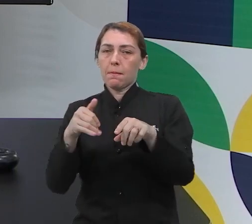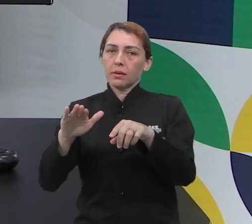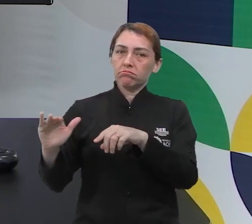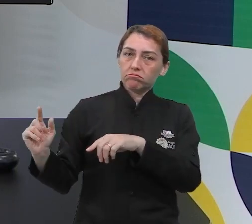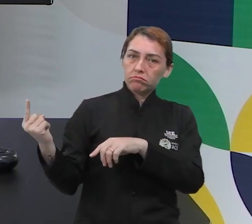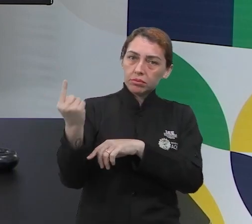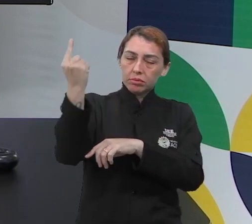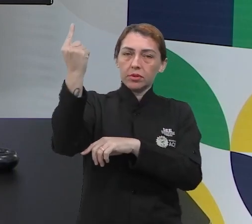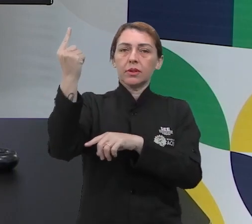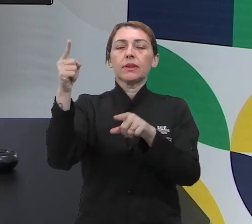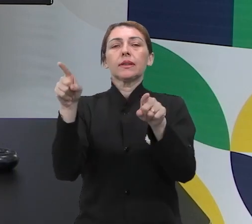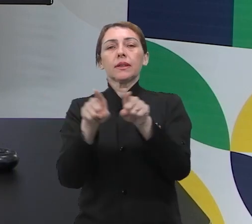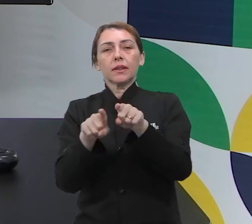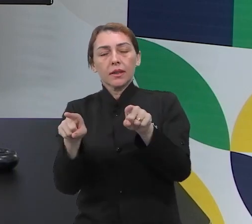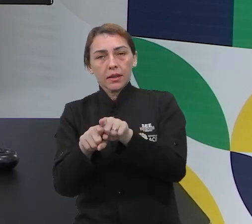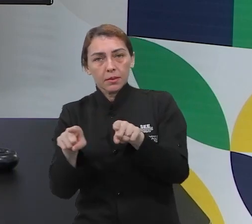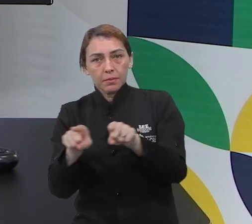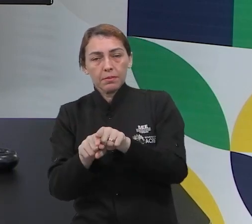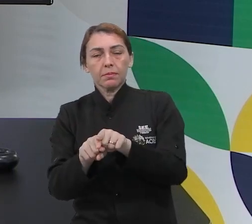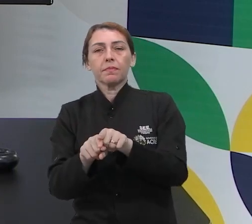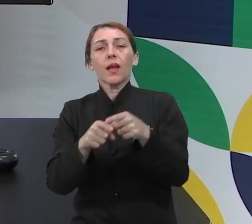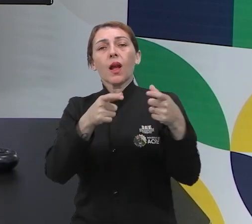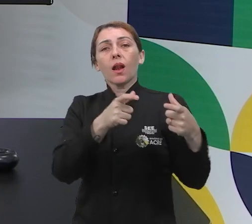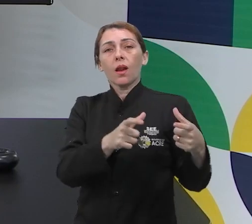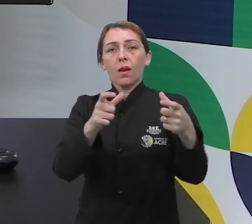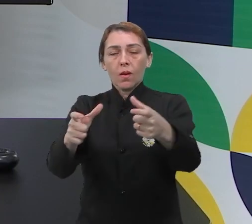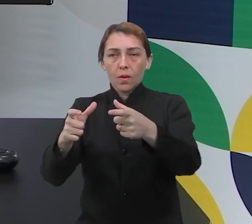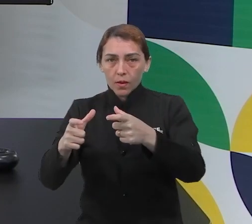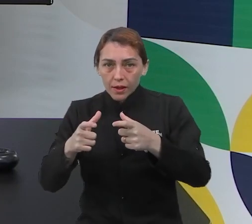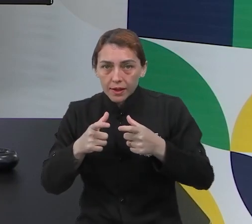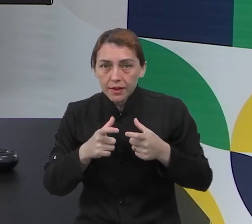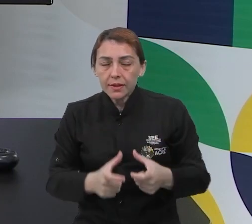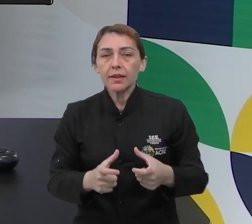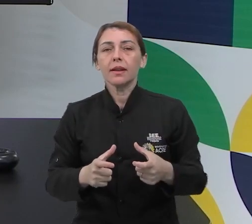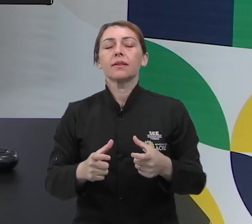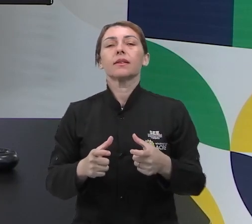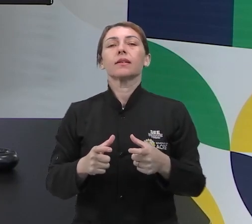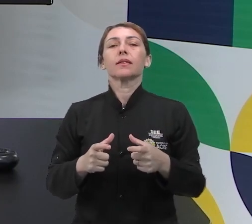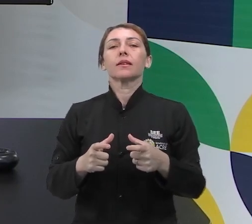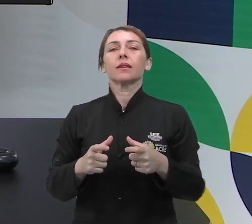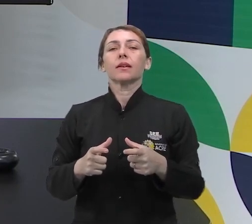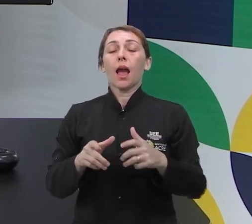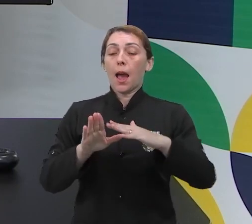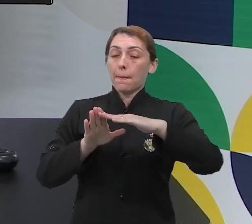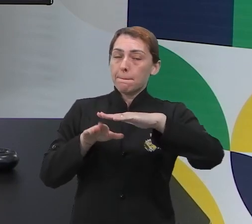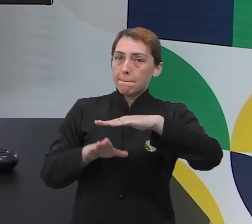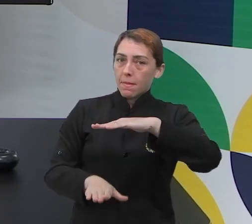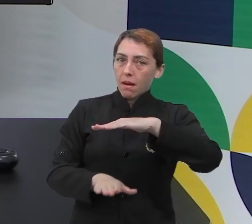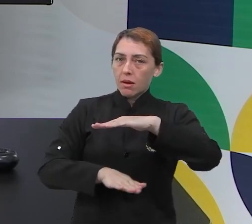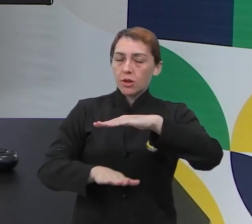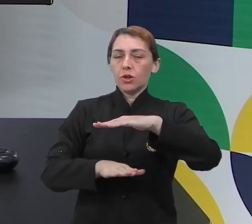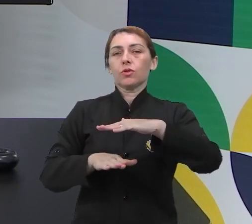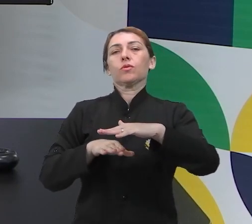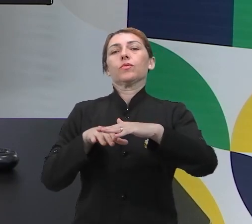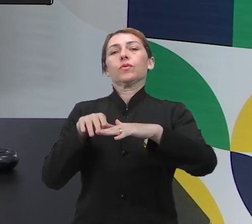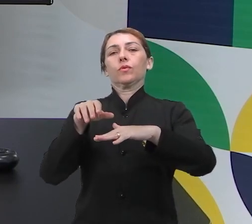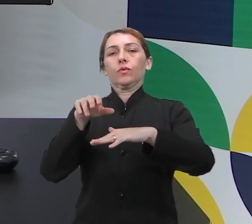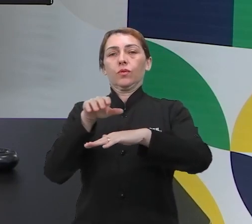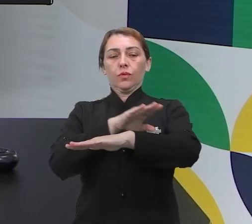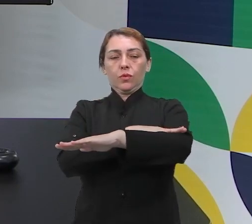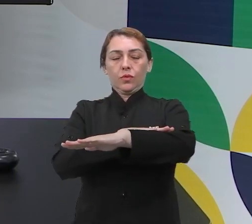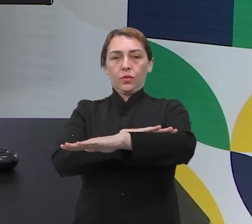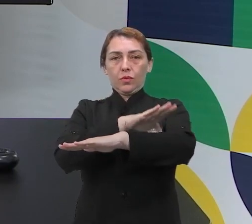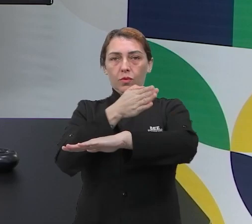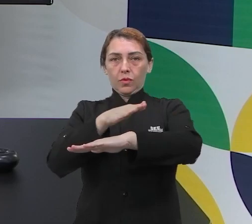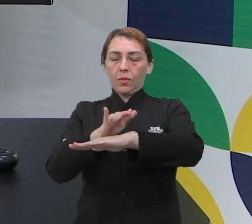elevadas, tá? E ela está ali localizada numa parte que está abaixo desses relevos. Tá? Por